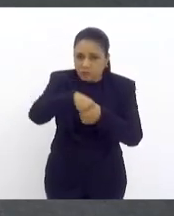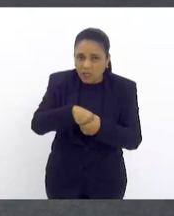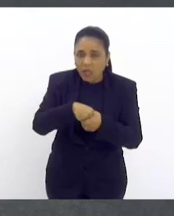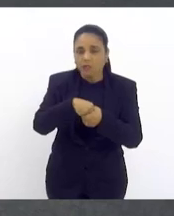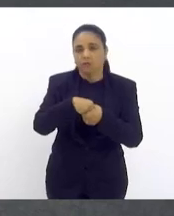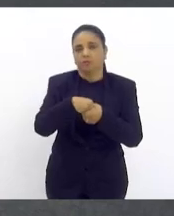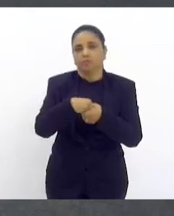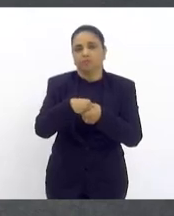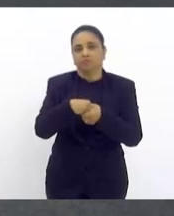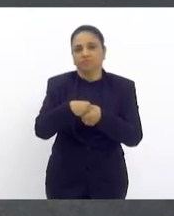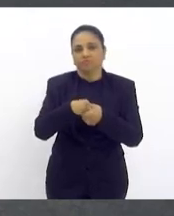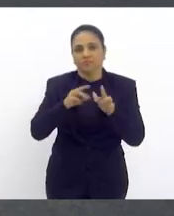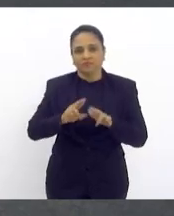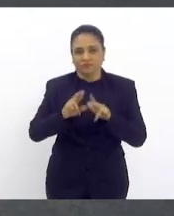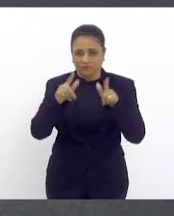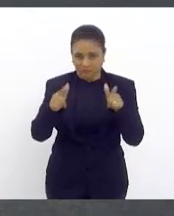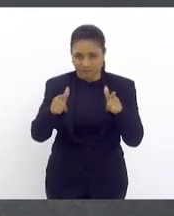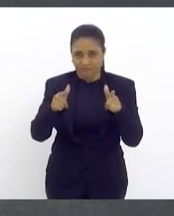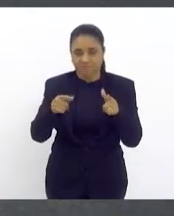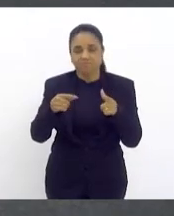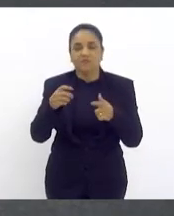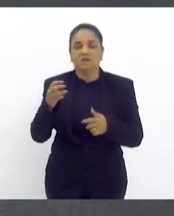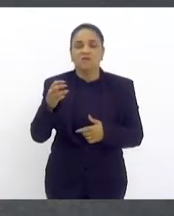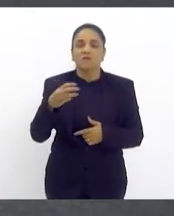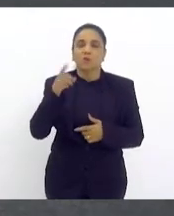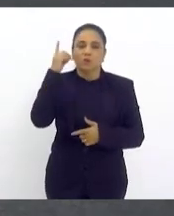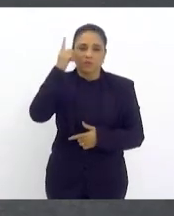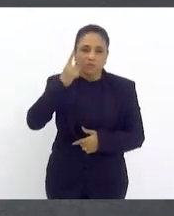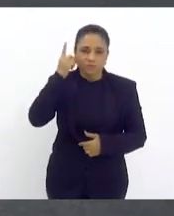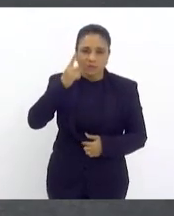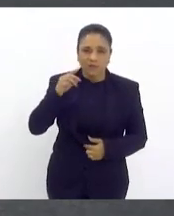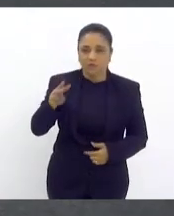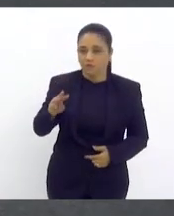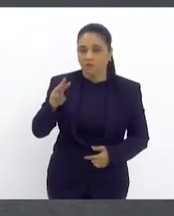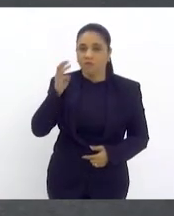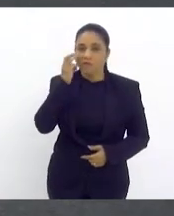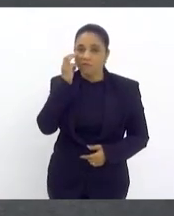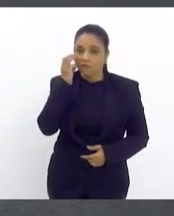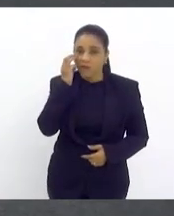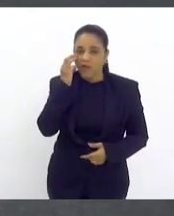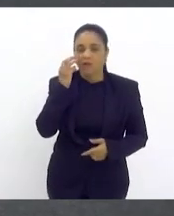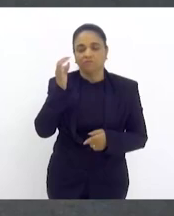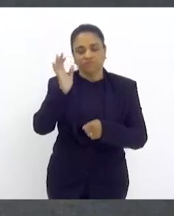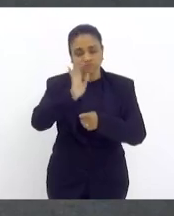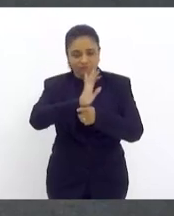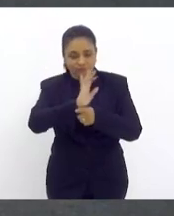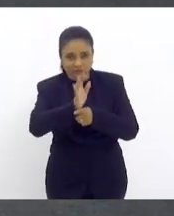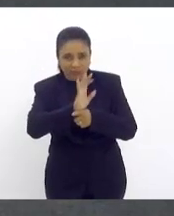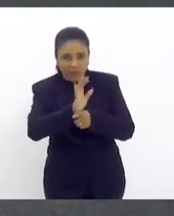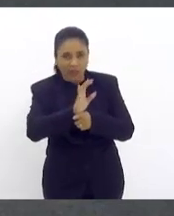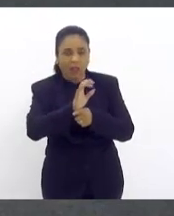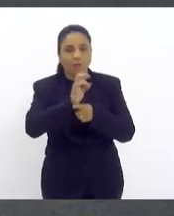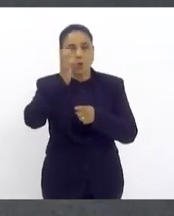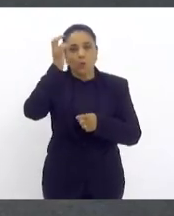Então acho que o Deputado valdec Carneiro acerta quando fala das sessões de cinema o direito à cultura o direito ao